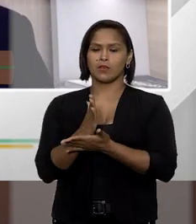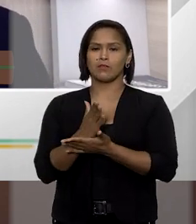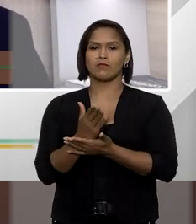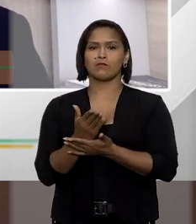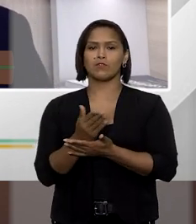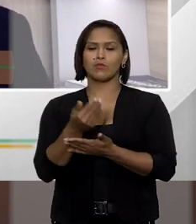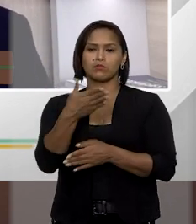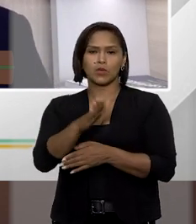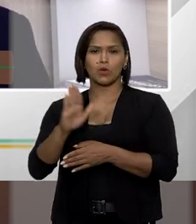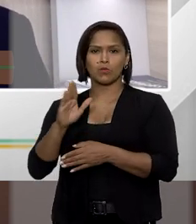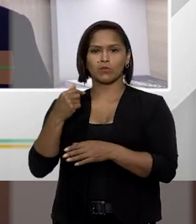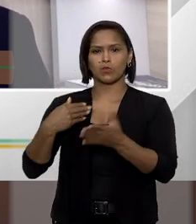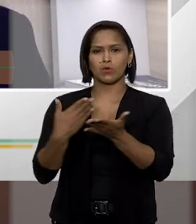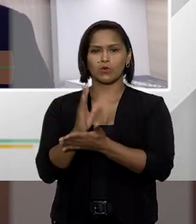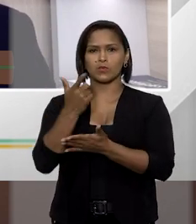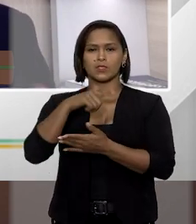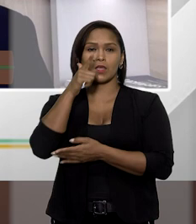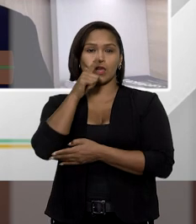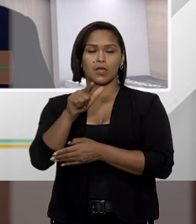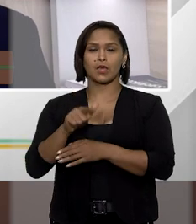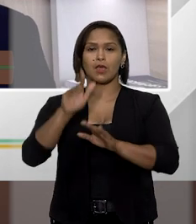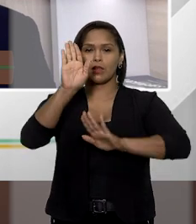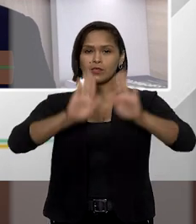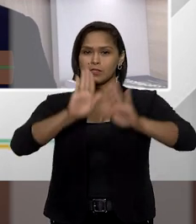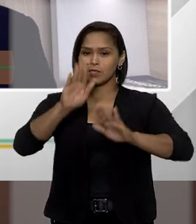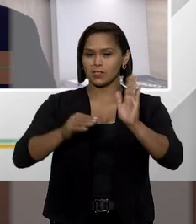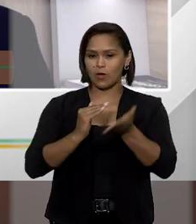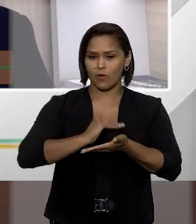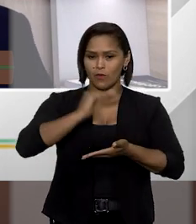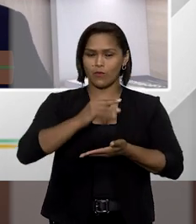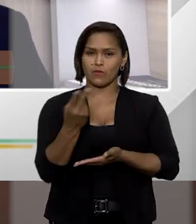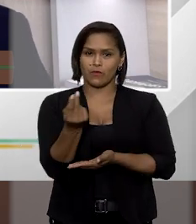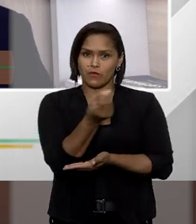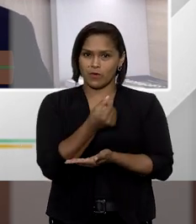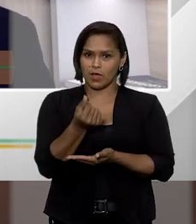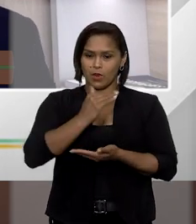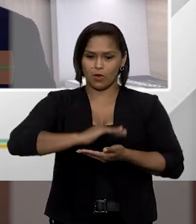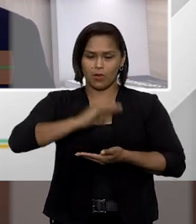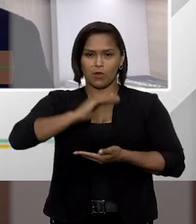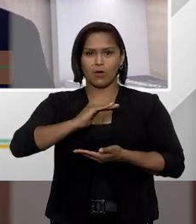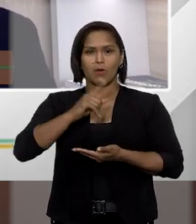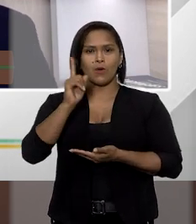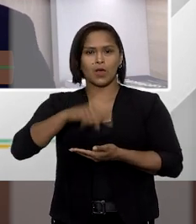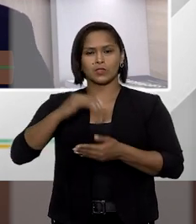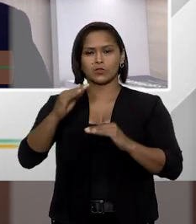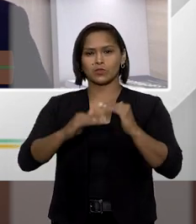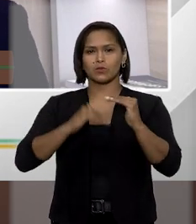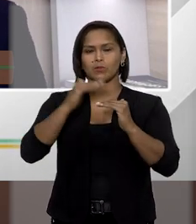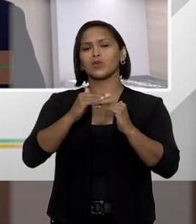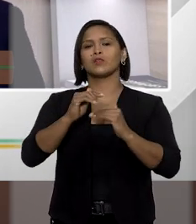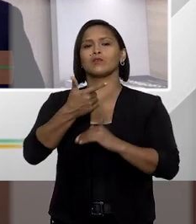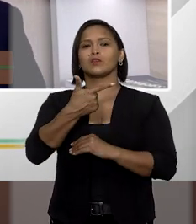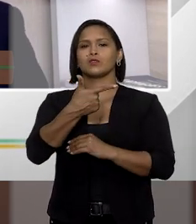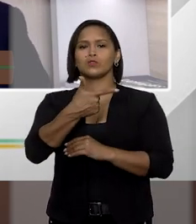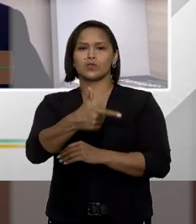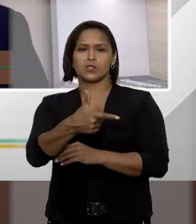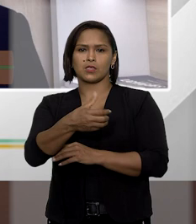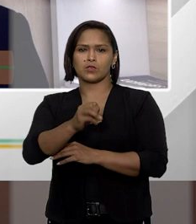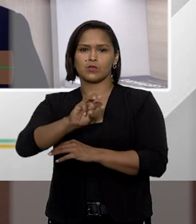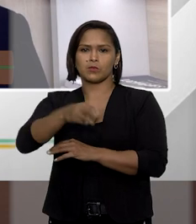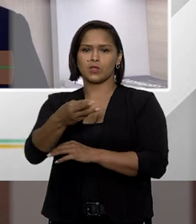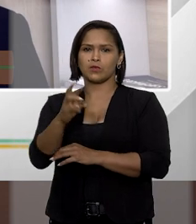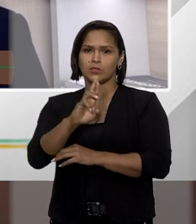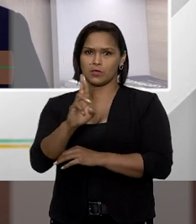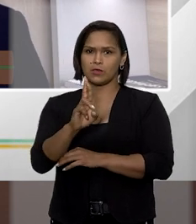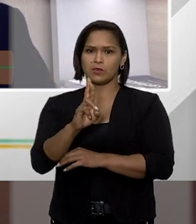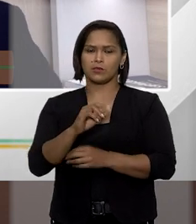o contemplado com uma licitação de grande vulto, que de acordo com a lei é aquela cujo valor seja superior a 200